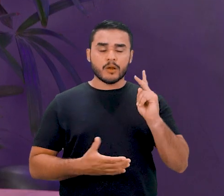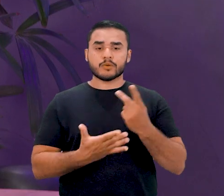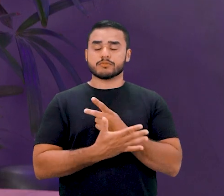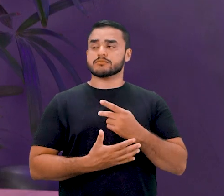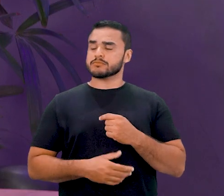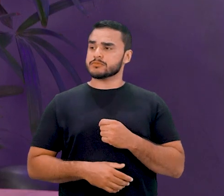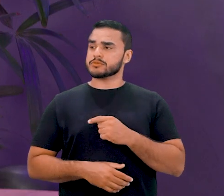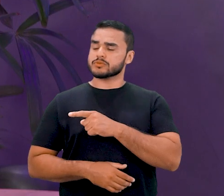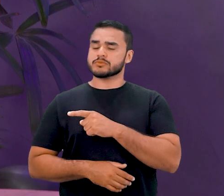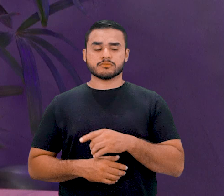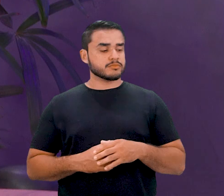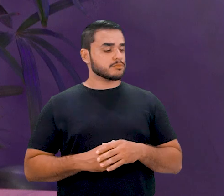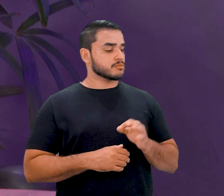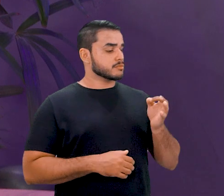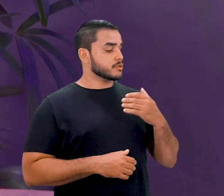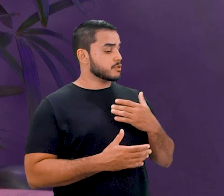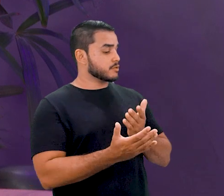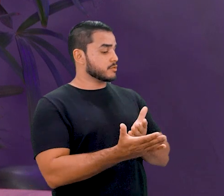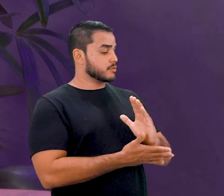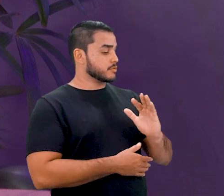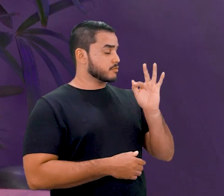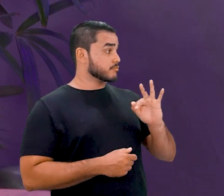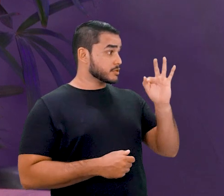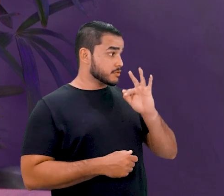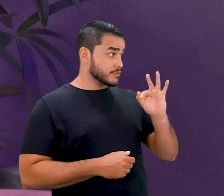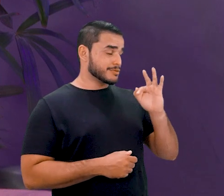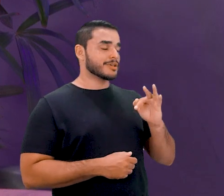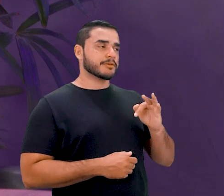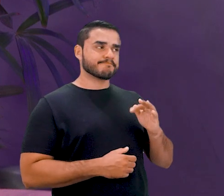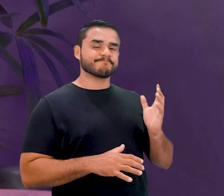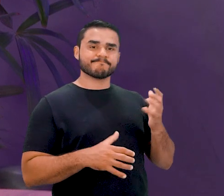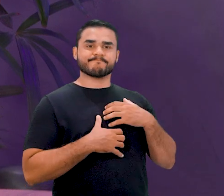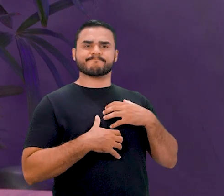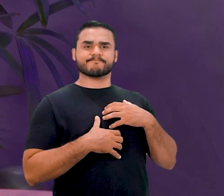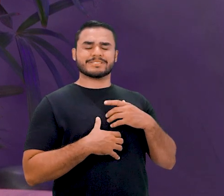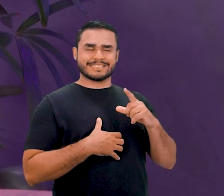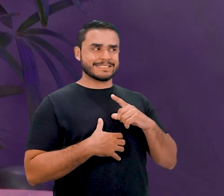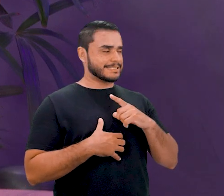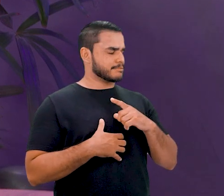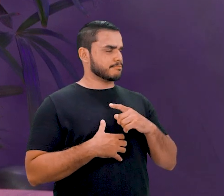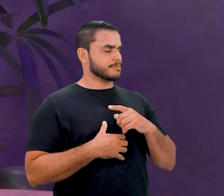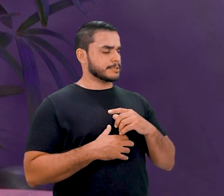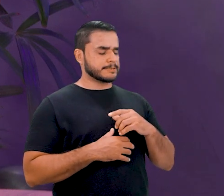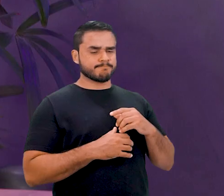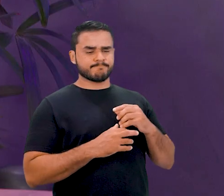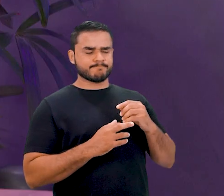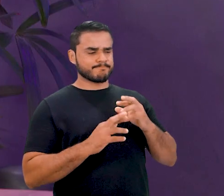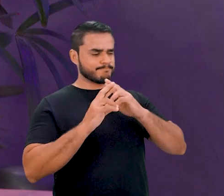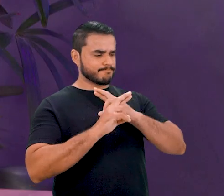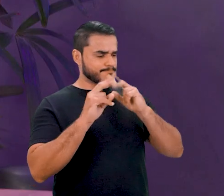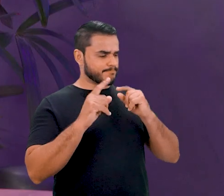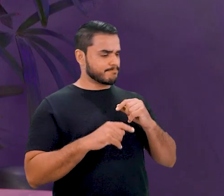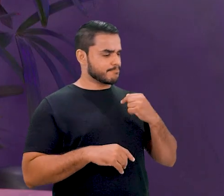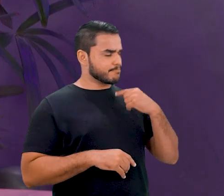de realidade quando a gente entra no ensino superior, né? Na faculdade. Quando a gente... Eu até retiro o